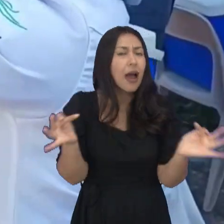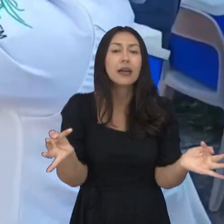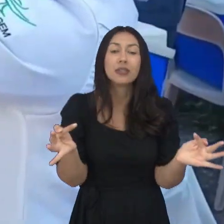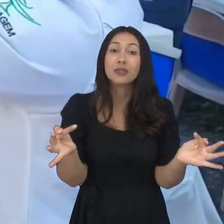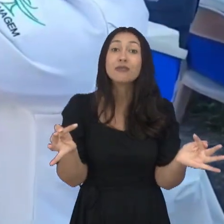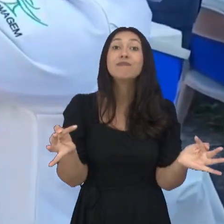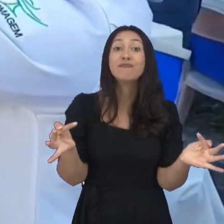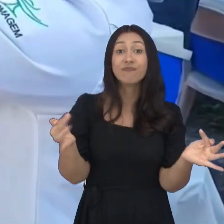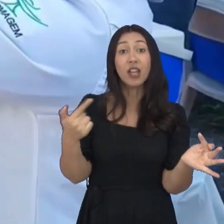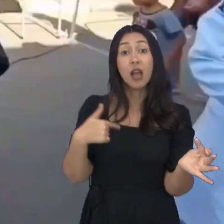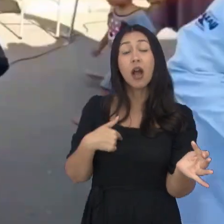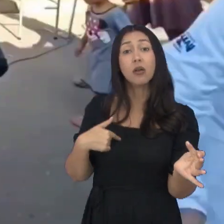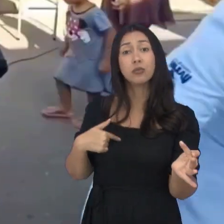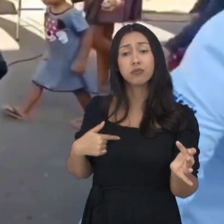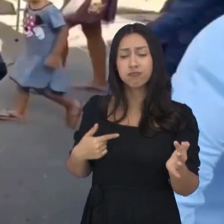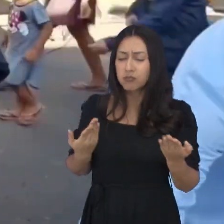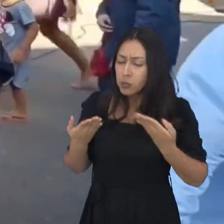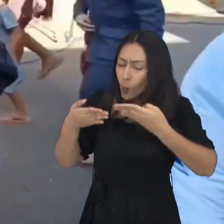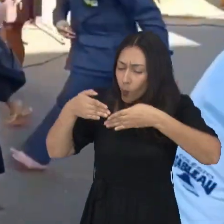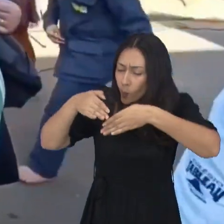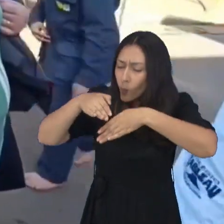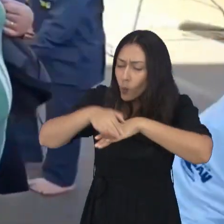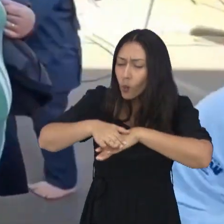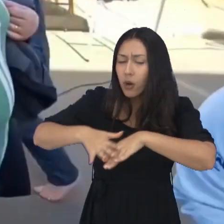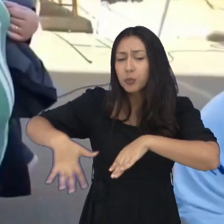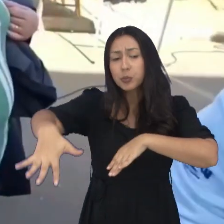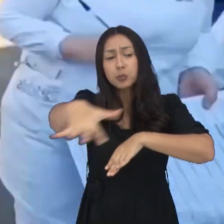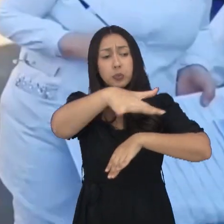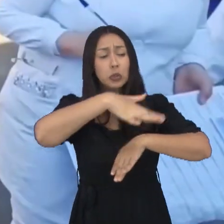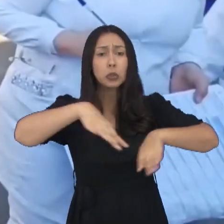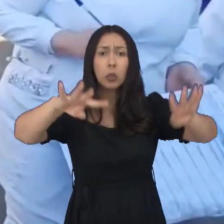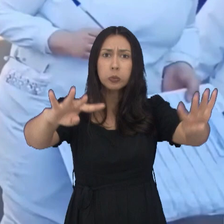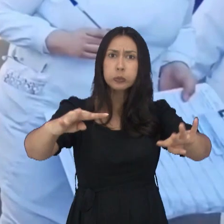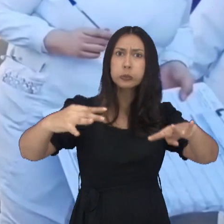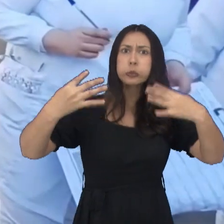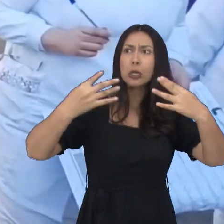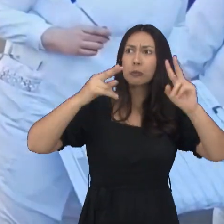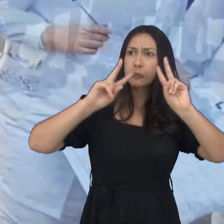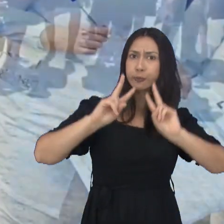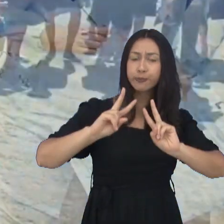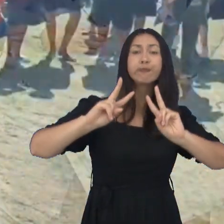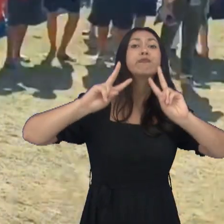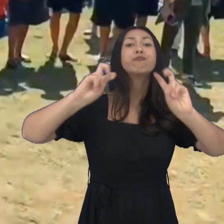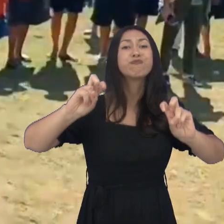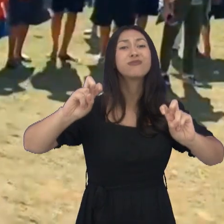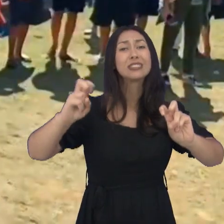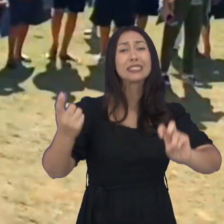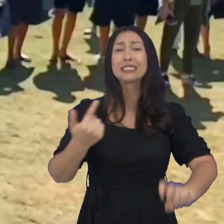Aparecendo, desaparecendo.